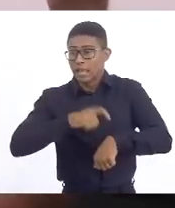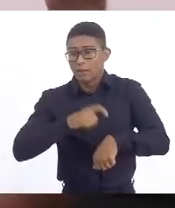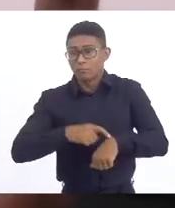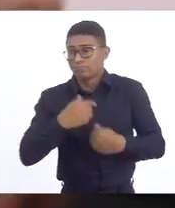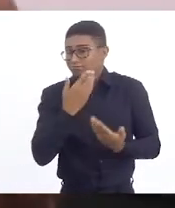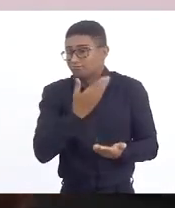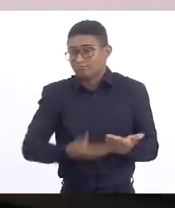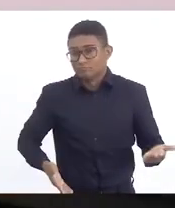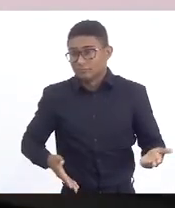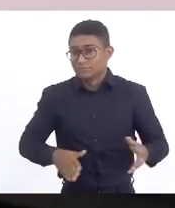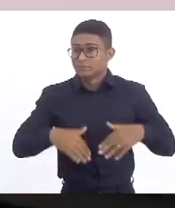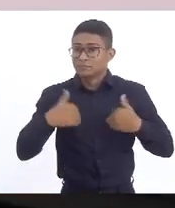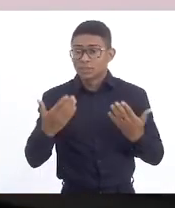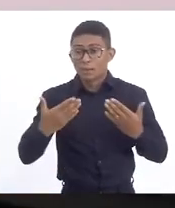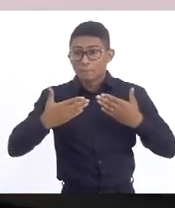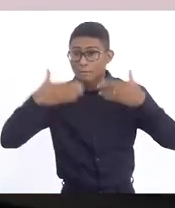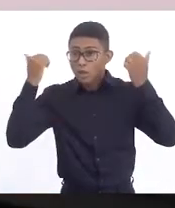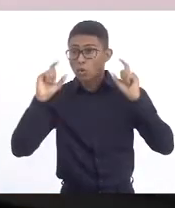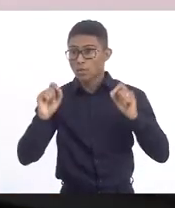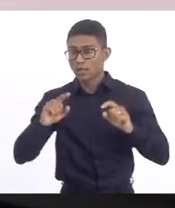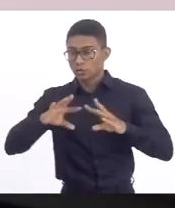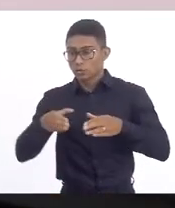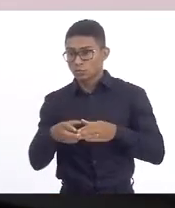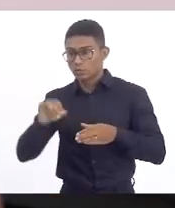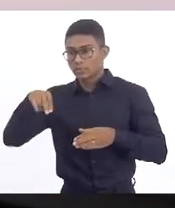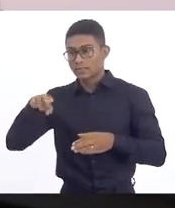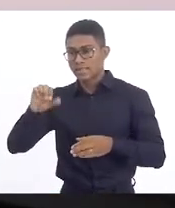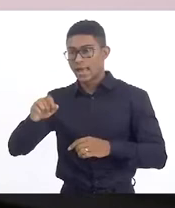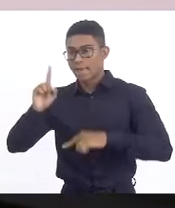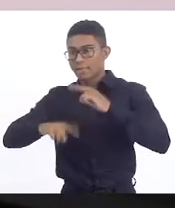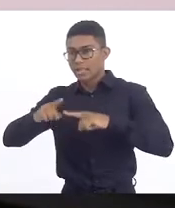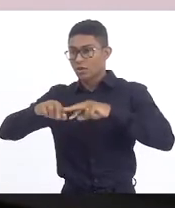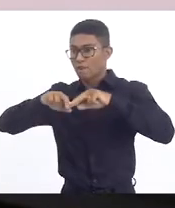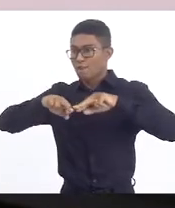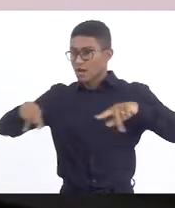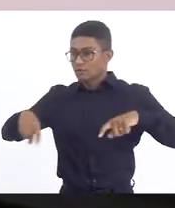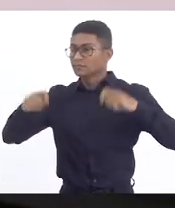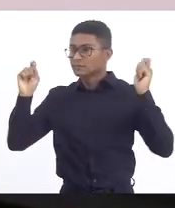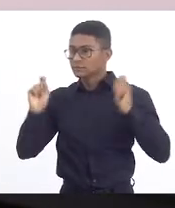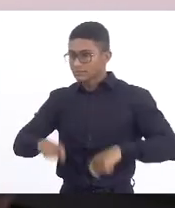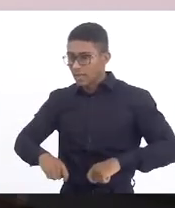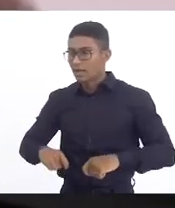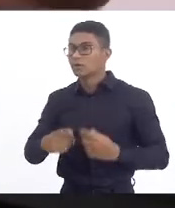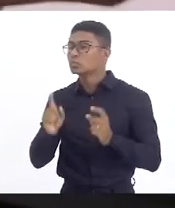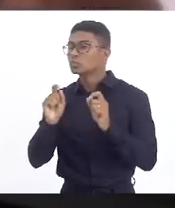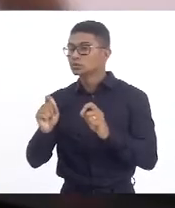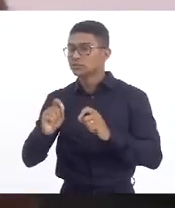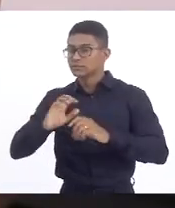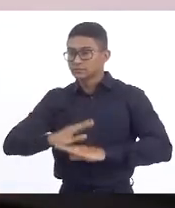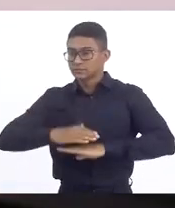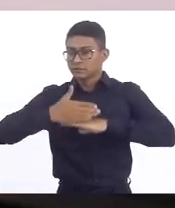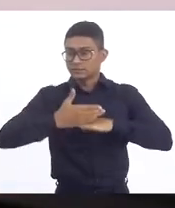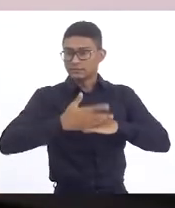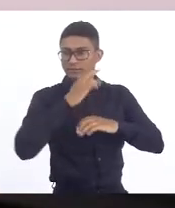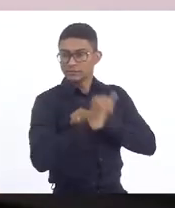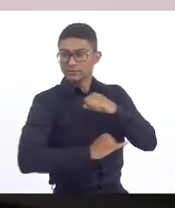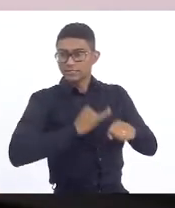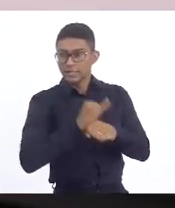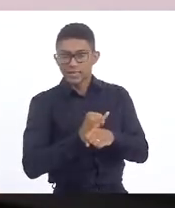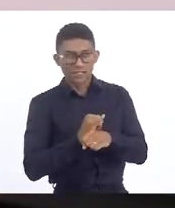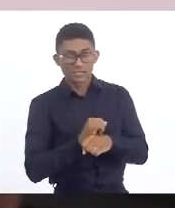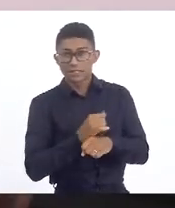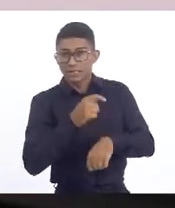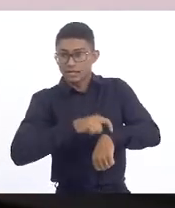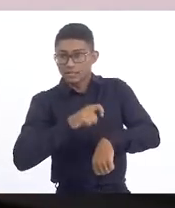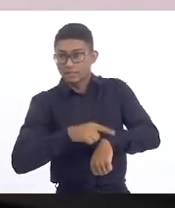atrás. Então, com os novos equipamentos que o INEA está comprando, vai possibilitar que a cada 15 minutos esses indicadores nos cheguem online na sede do